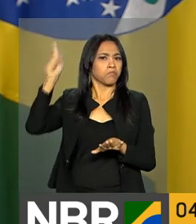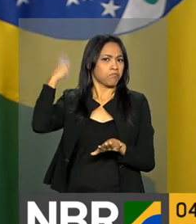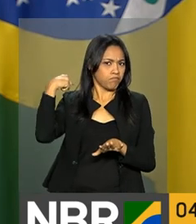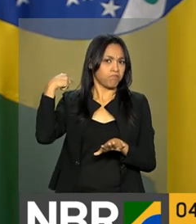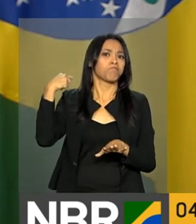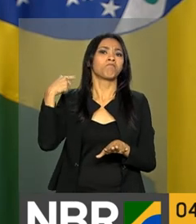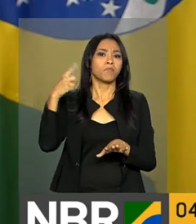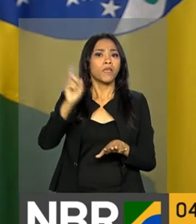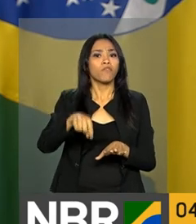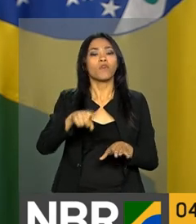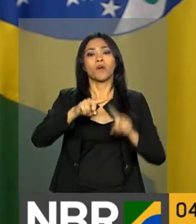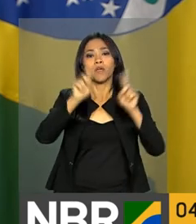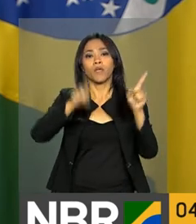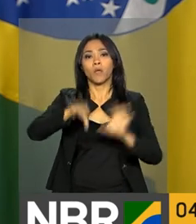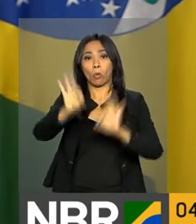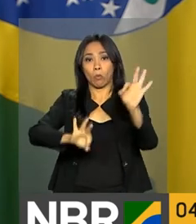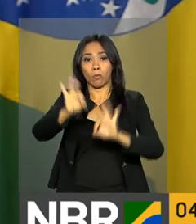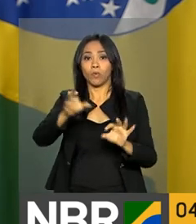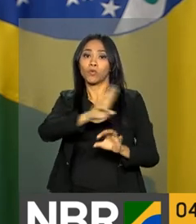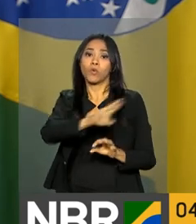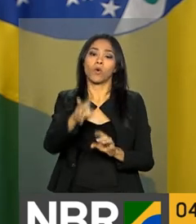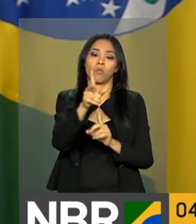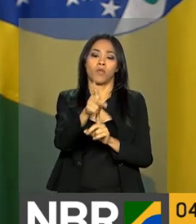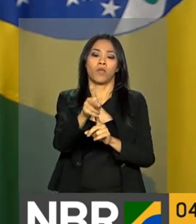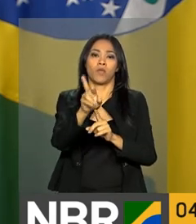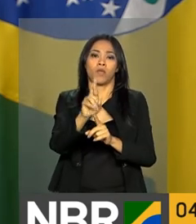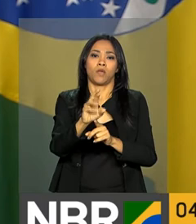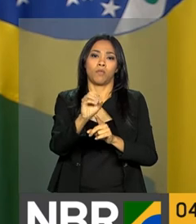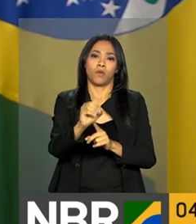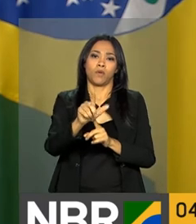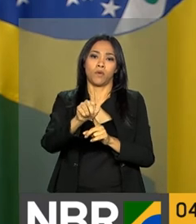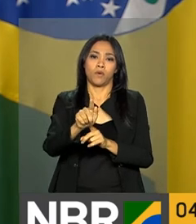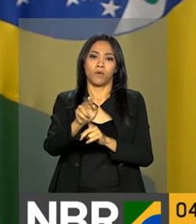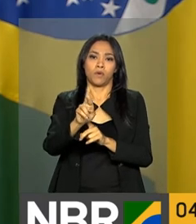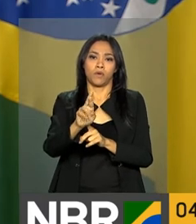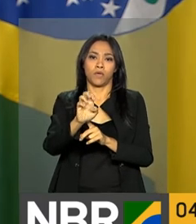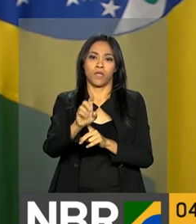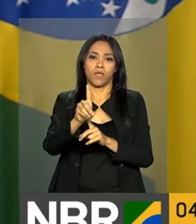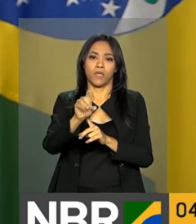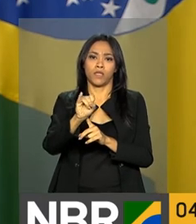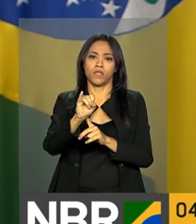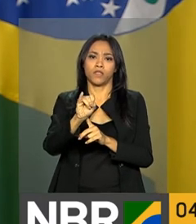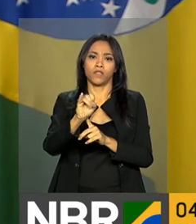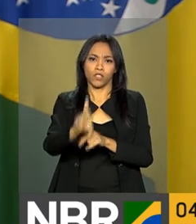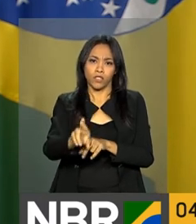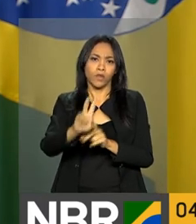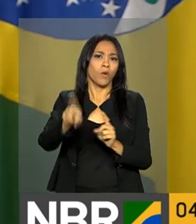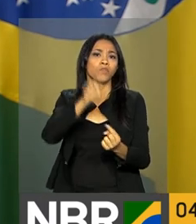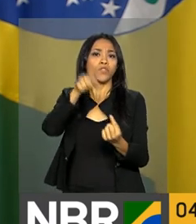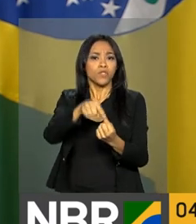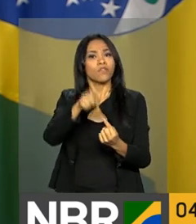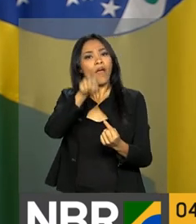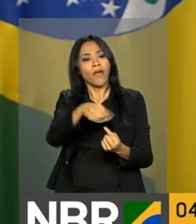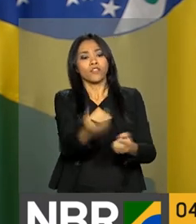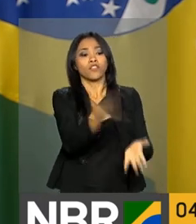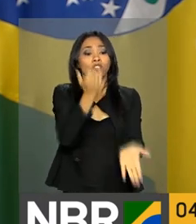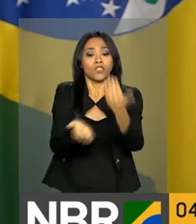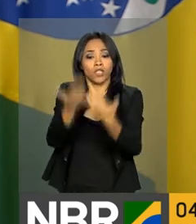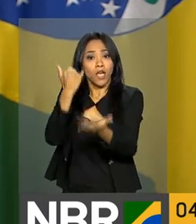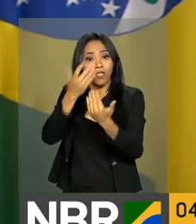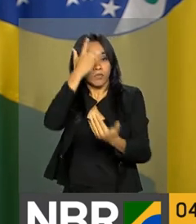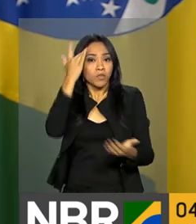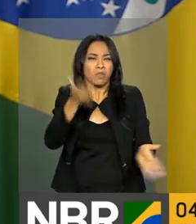plano progredir é pra fazer o que é para tirar gente que está na extrema pobreza e jamais serão abandonados